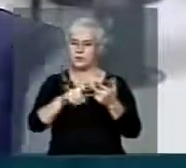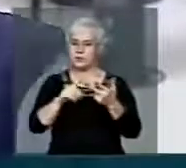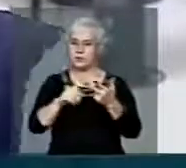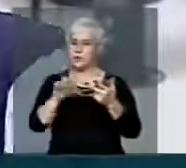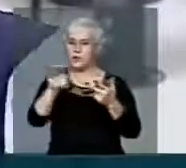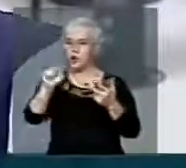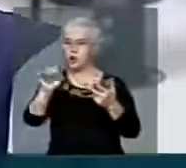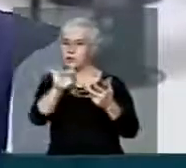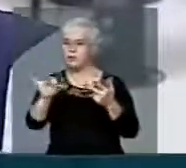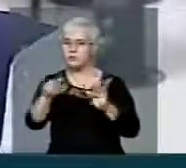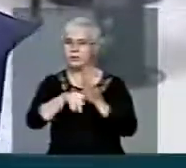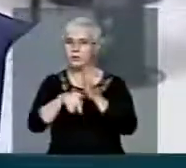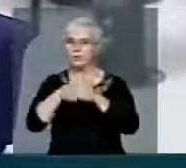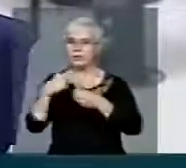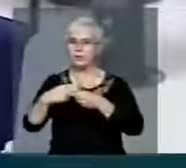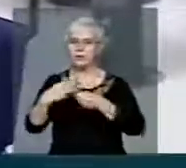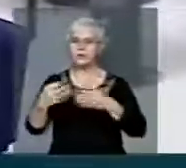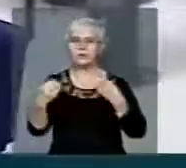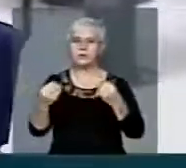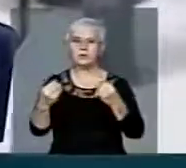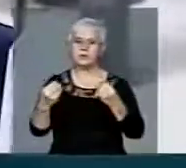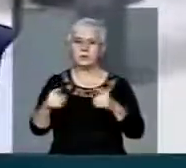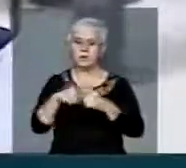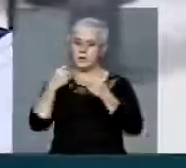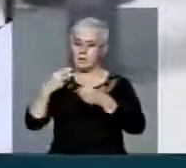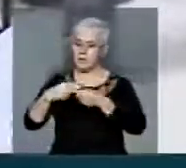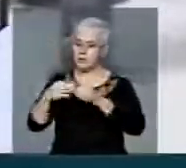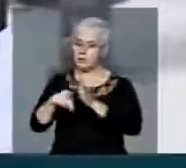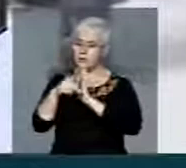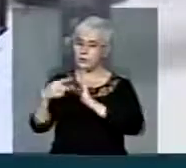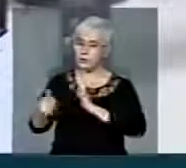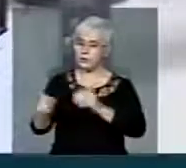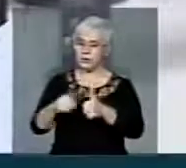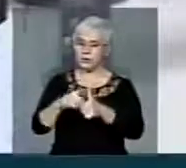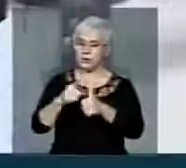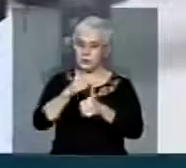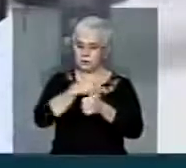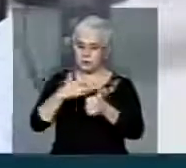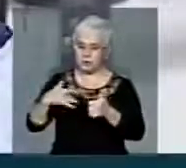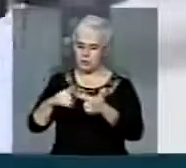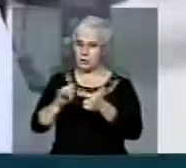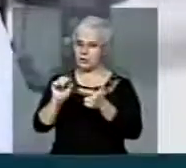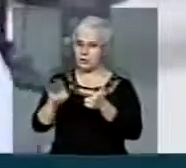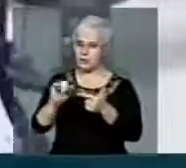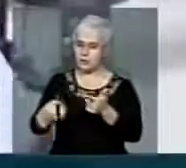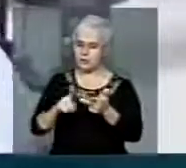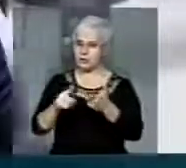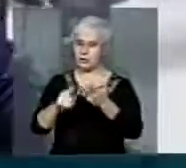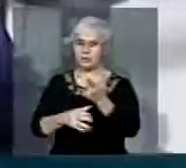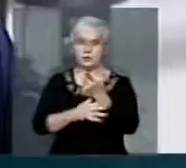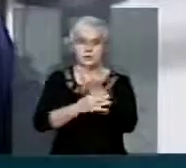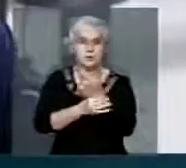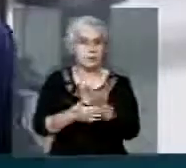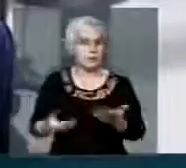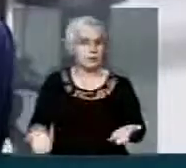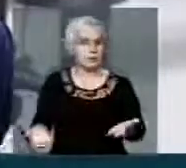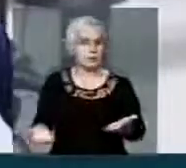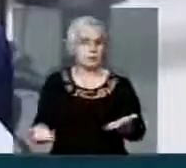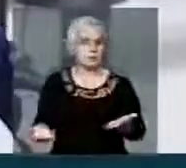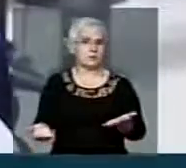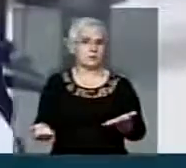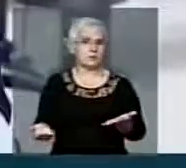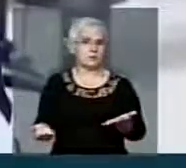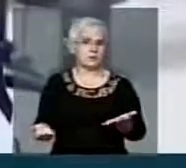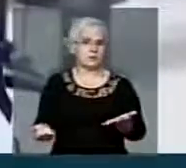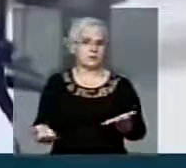atribuição que não era deles. Saúde, educação, segurança não era do município, era da União e do Estado. Hoje é tudo do município.